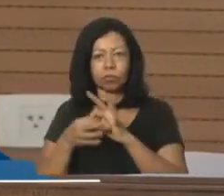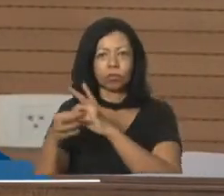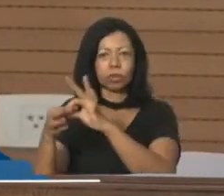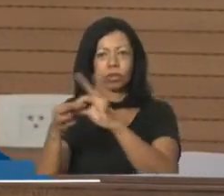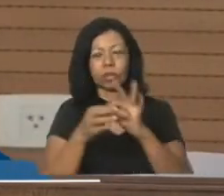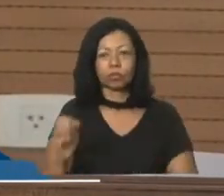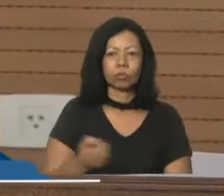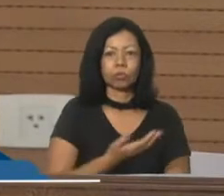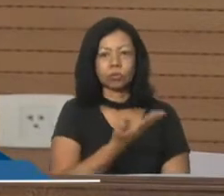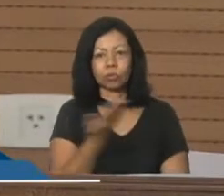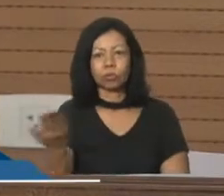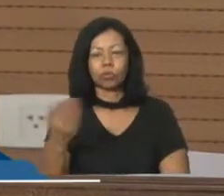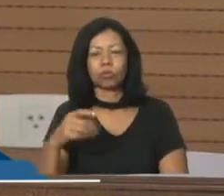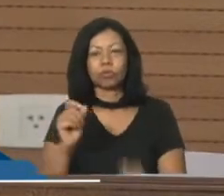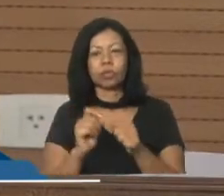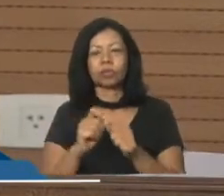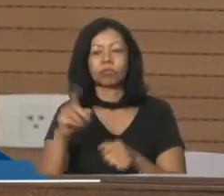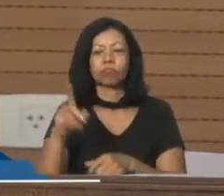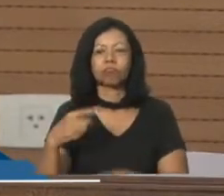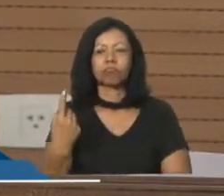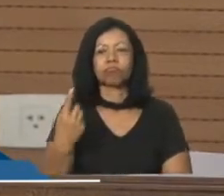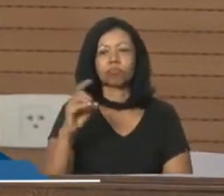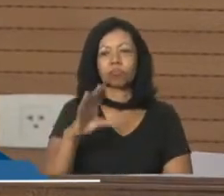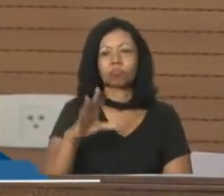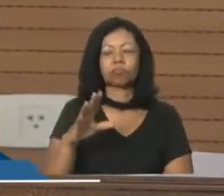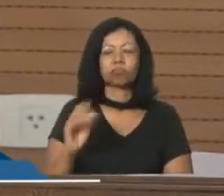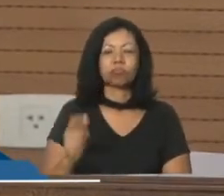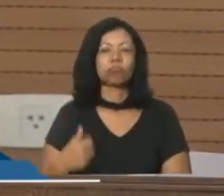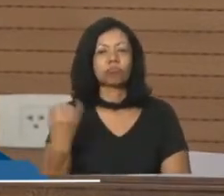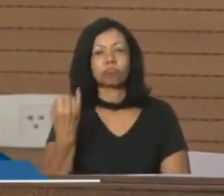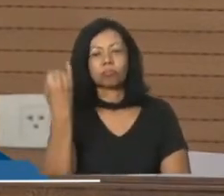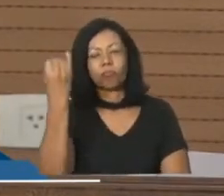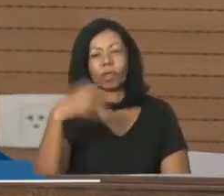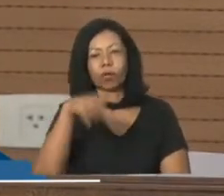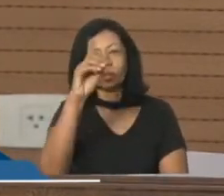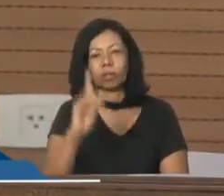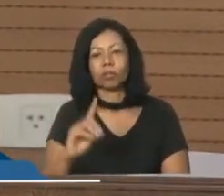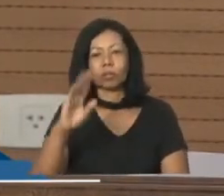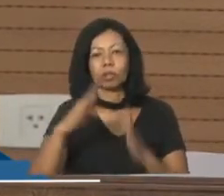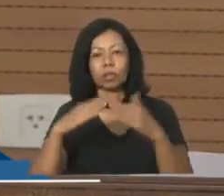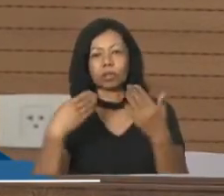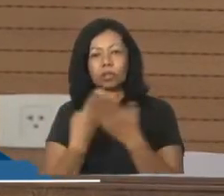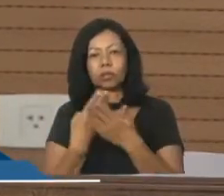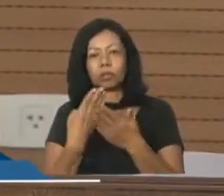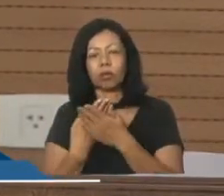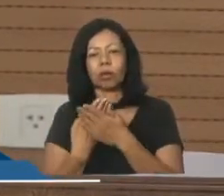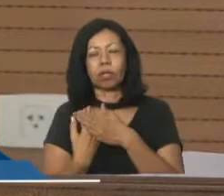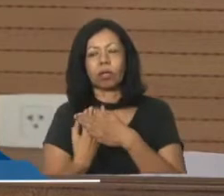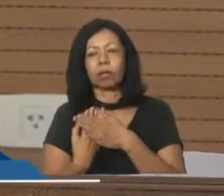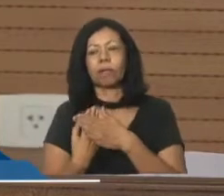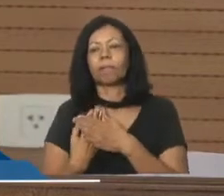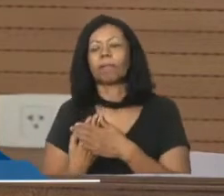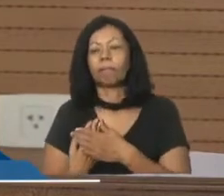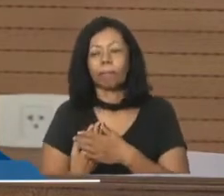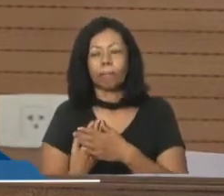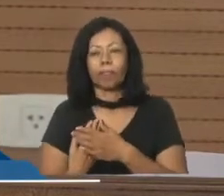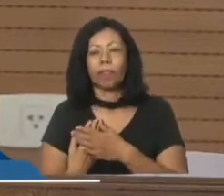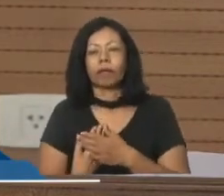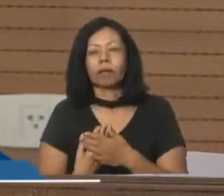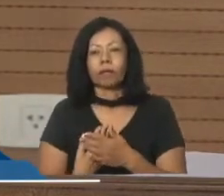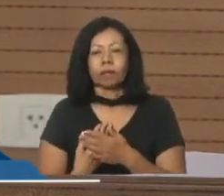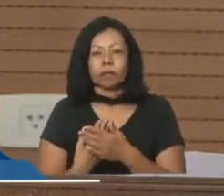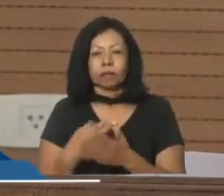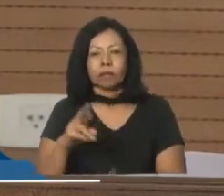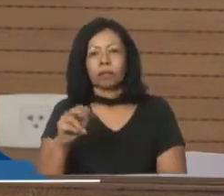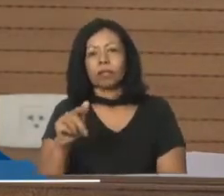outros, fazendo que seja um só destaque o diretor da escola e Parque dos Sonhos 9A,